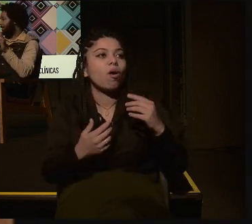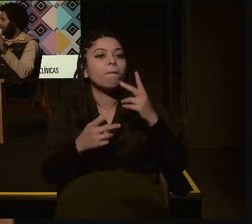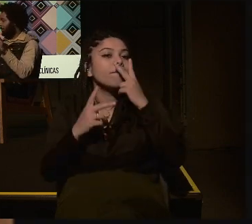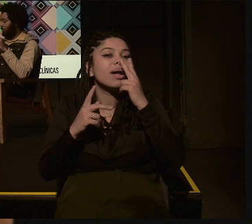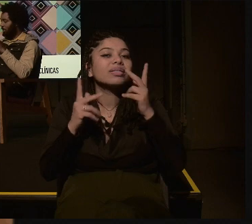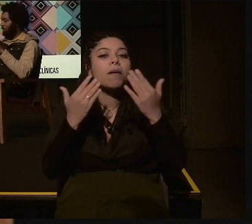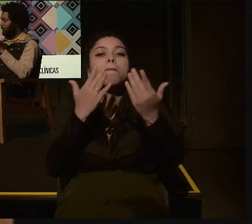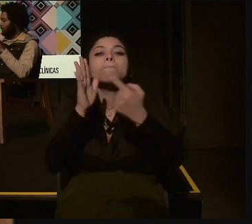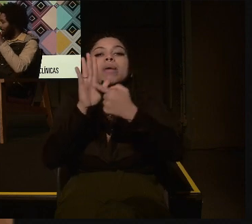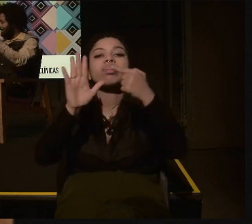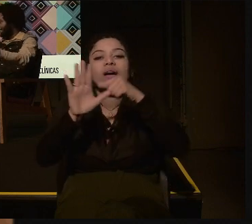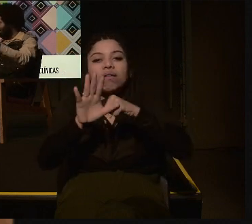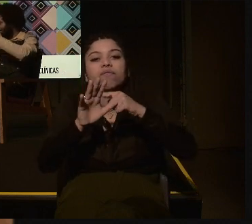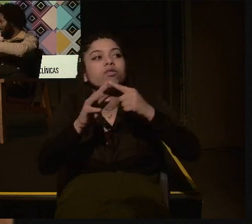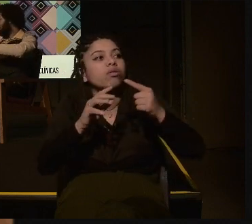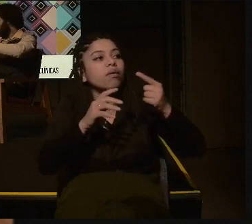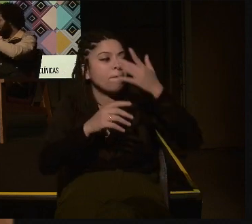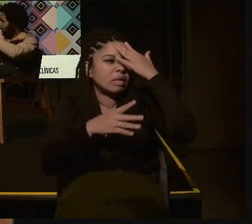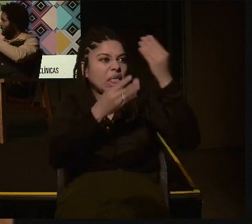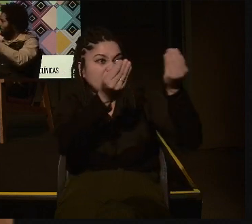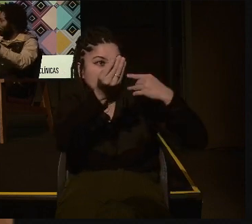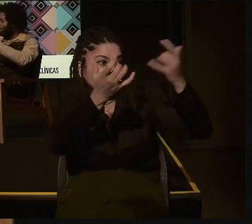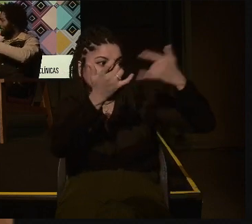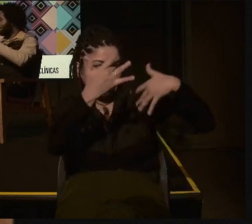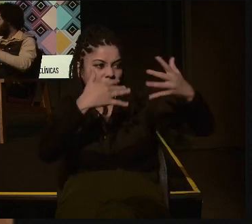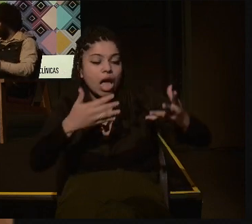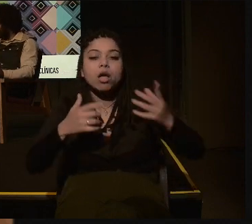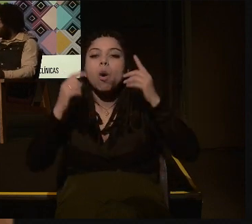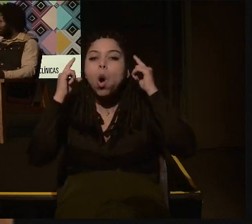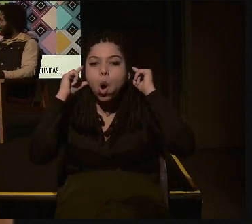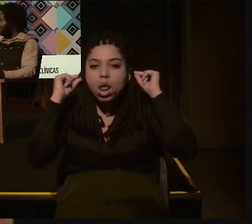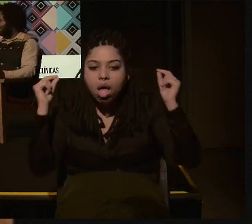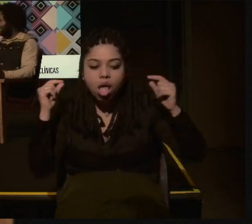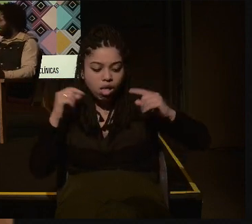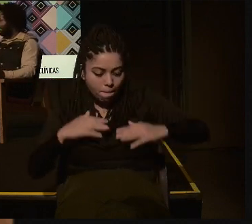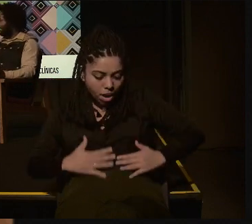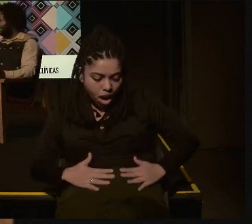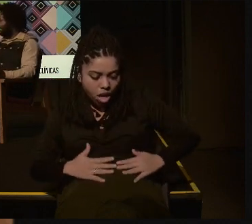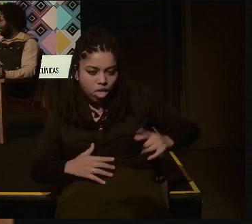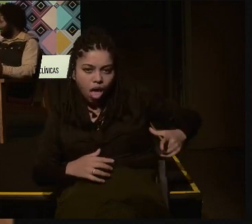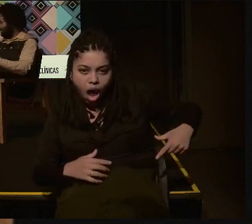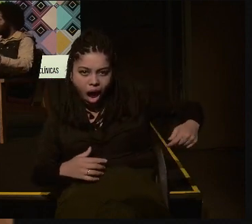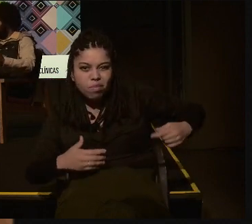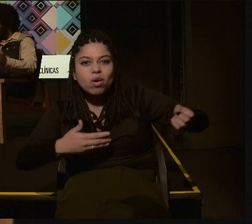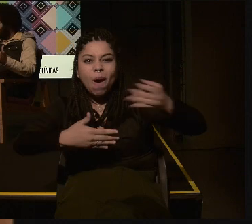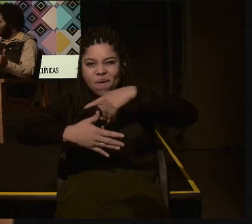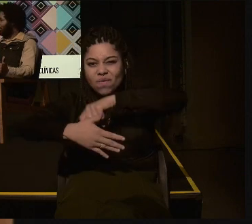barriga, ou seja, né, usando as armas do opressor de alguma medida, mas...